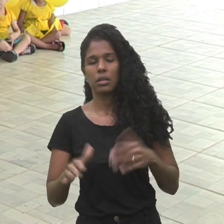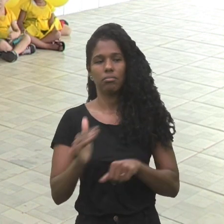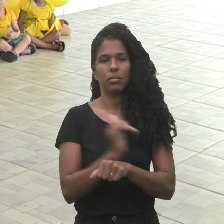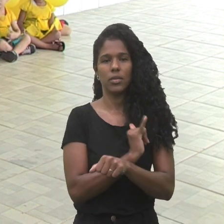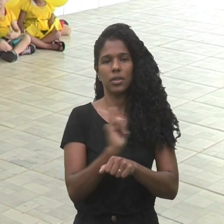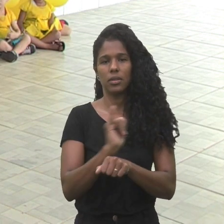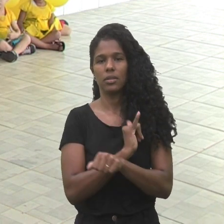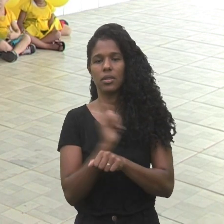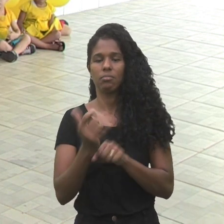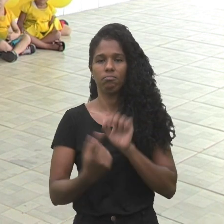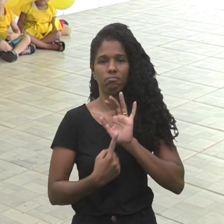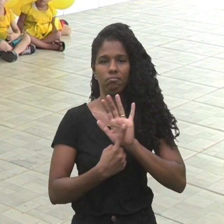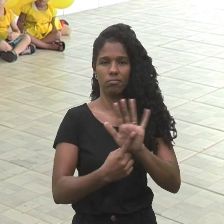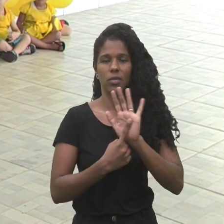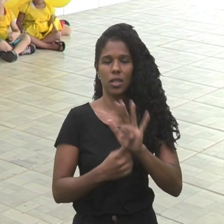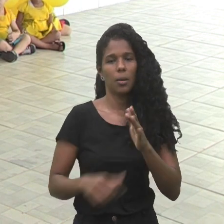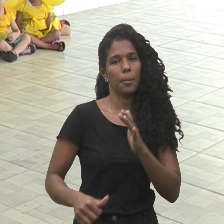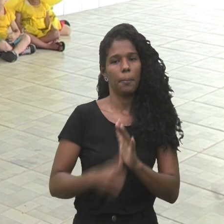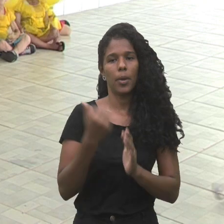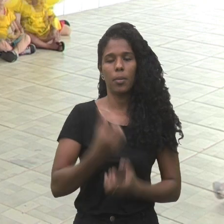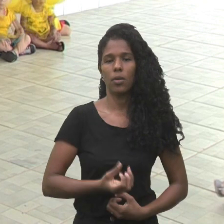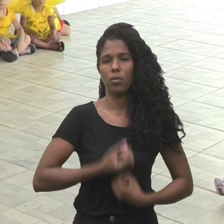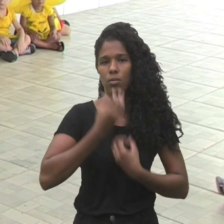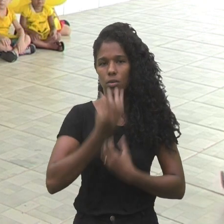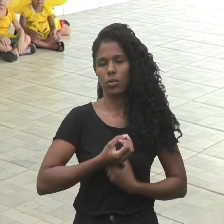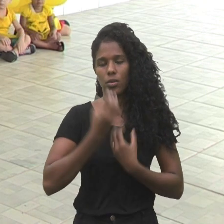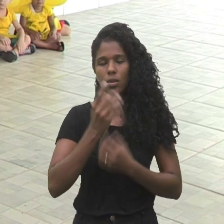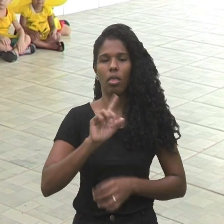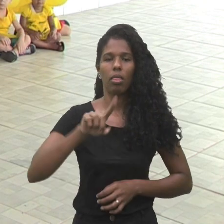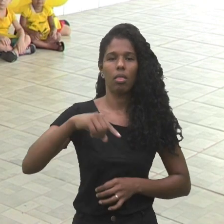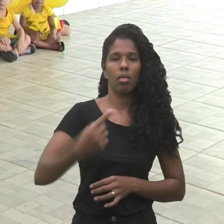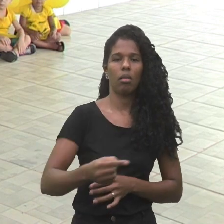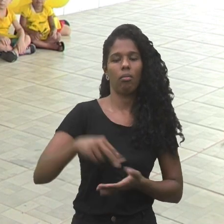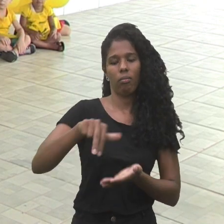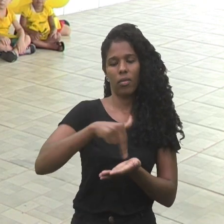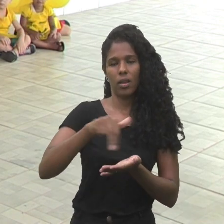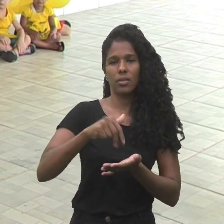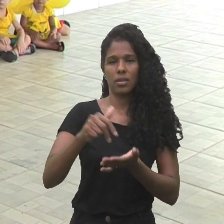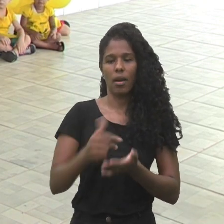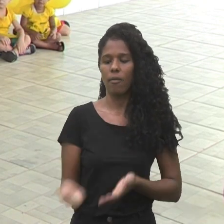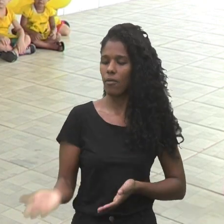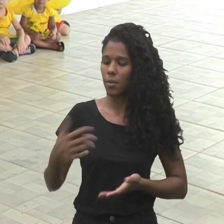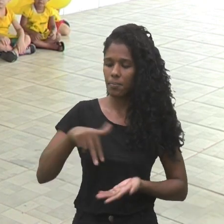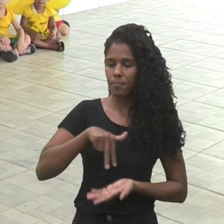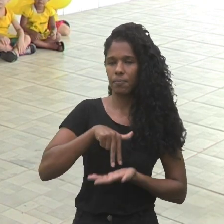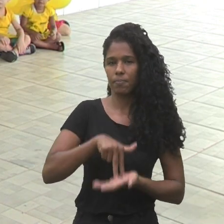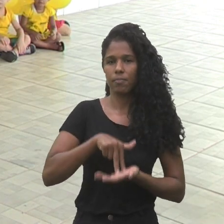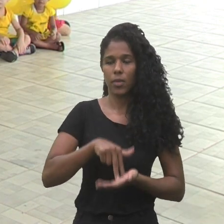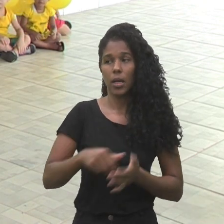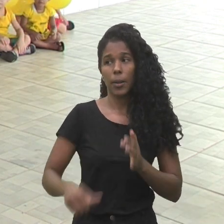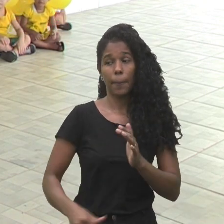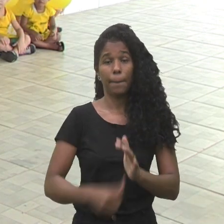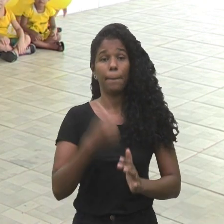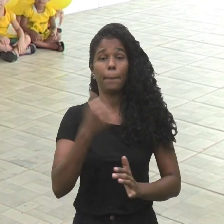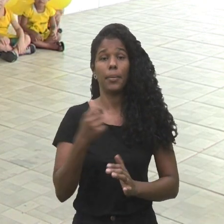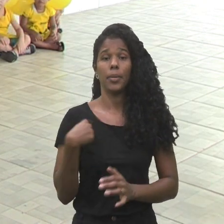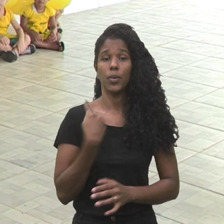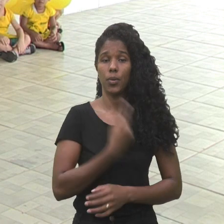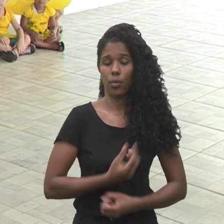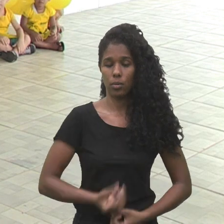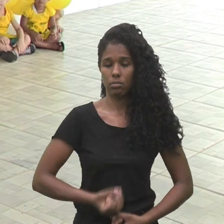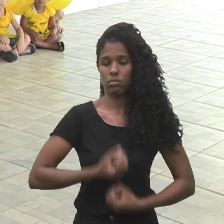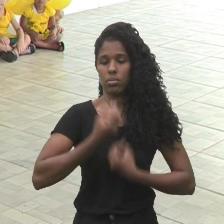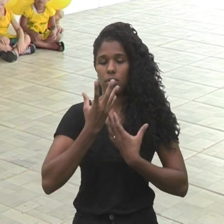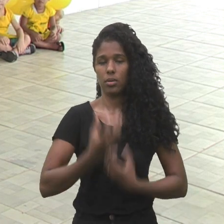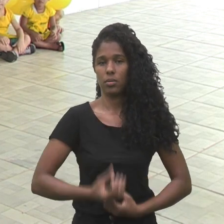isso, 3 anos A? Vamos falar primeiro? Vamos ficar de pé, turminha? Primeiro a gente vai falar aquela poesia da Foca